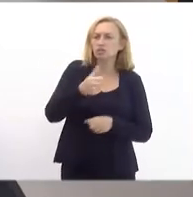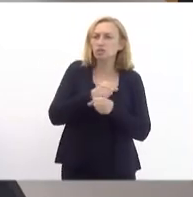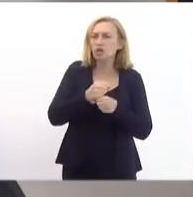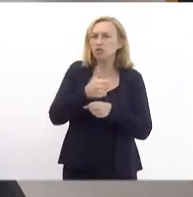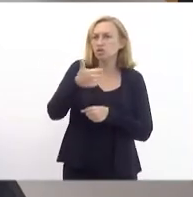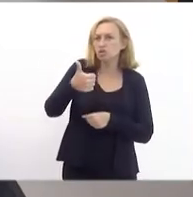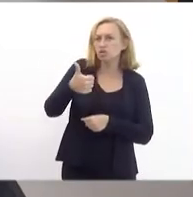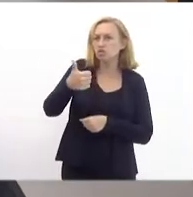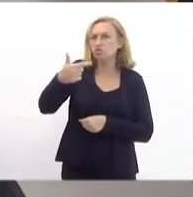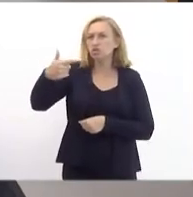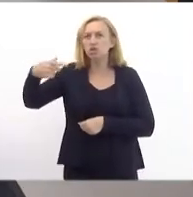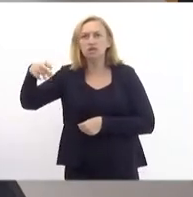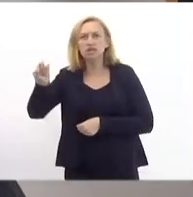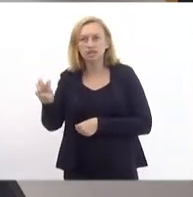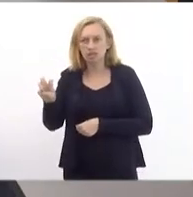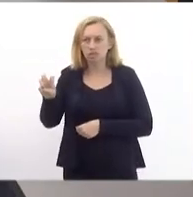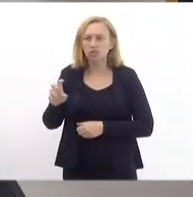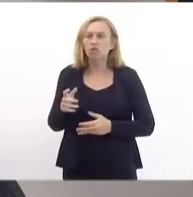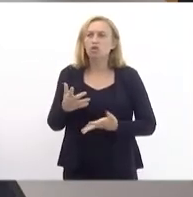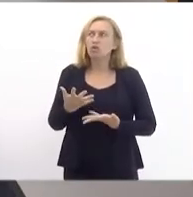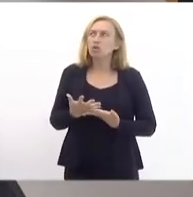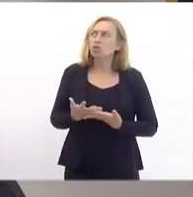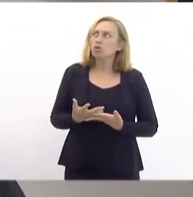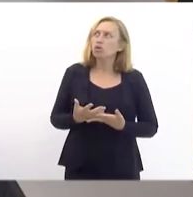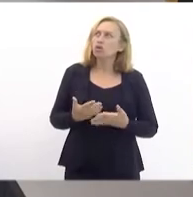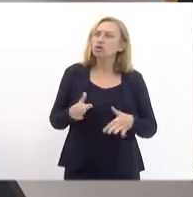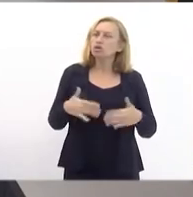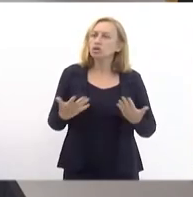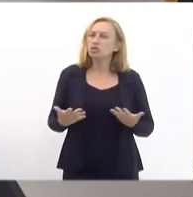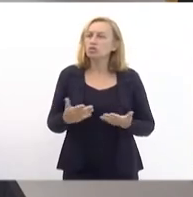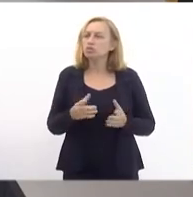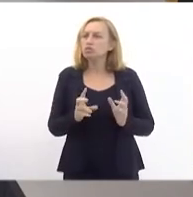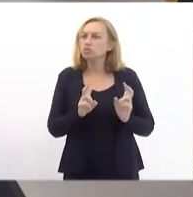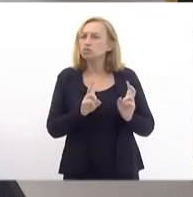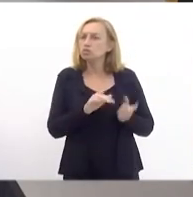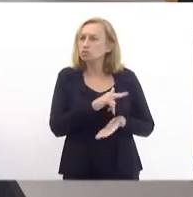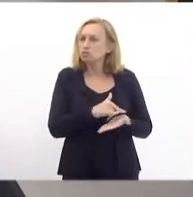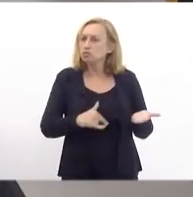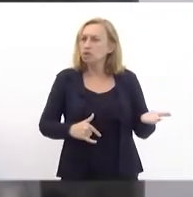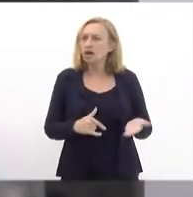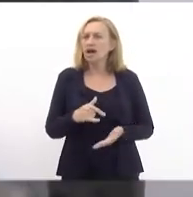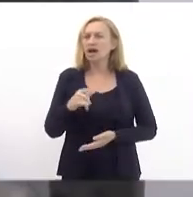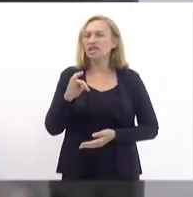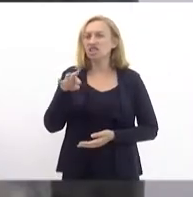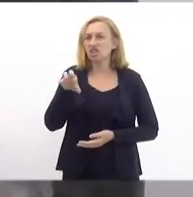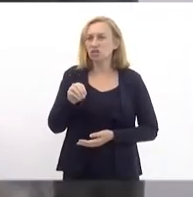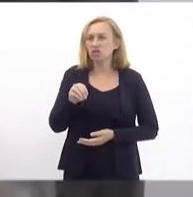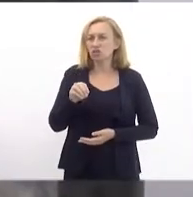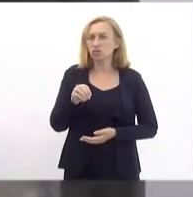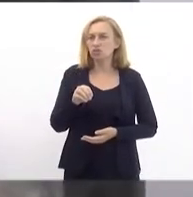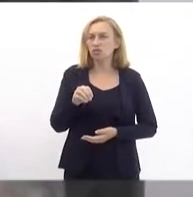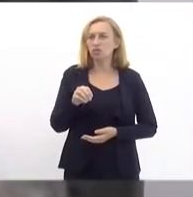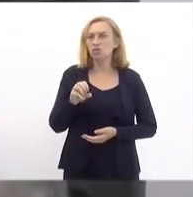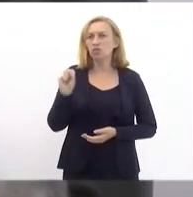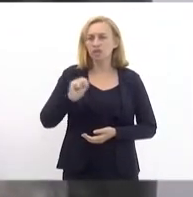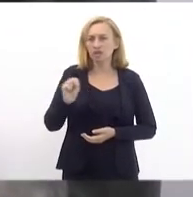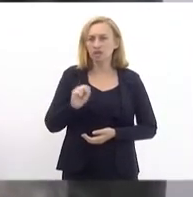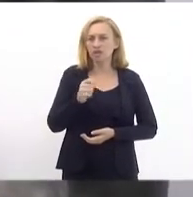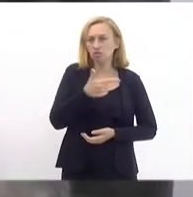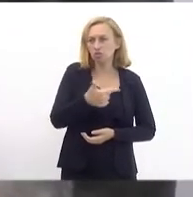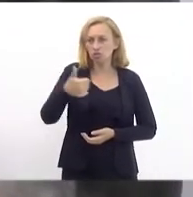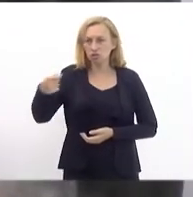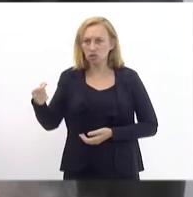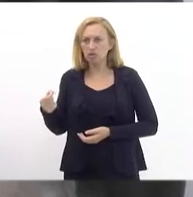Acho que é de 2005. Portanto, quando do termo aditivo oitavo, que é de 2010, né, a AGTRANSP já